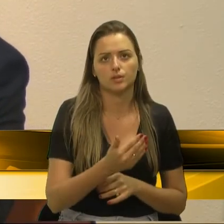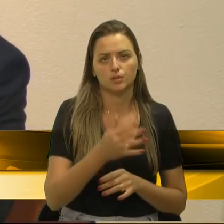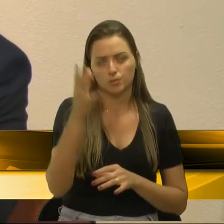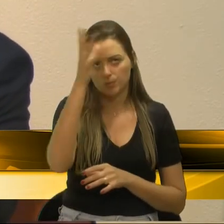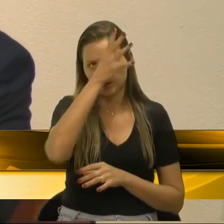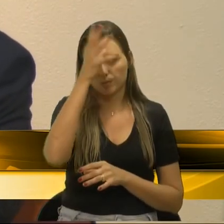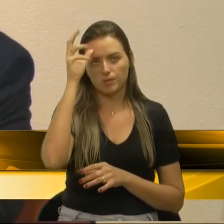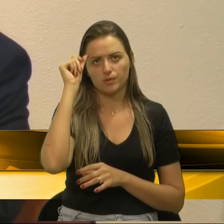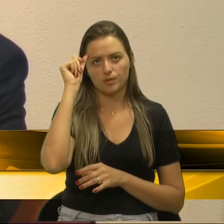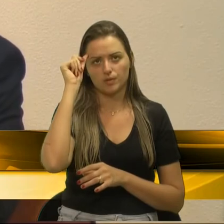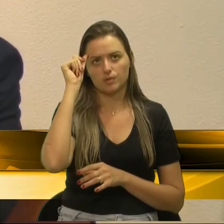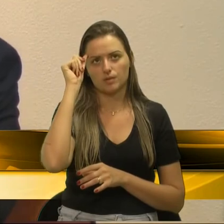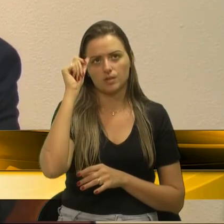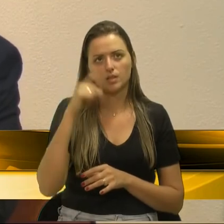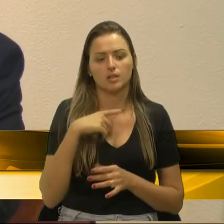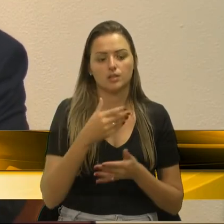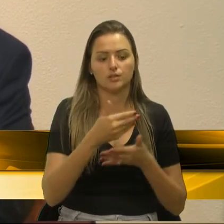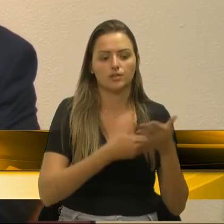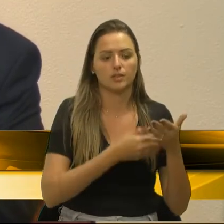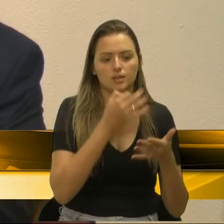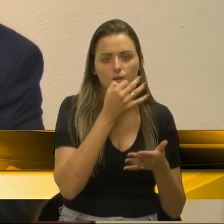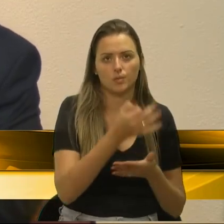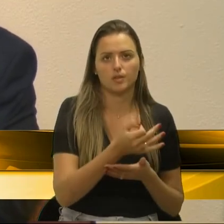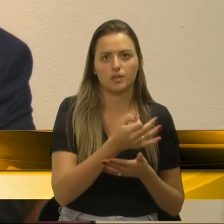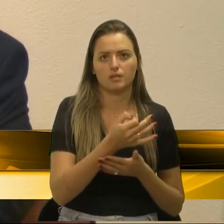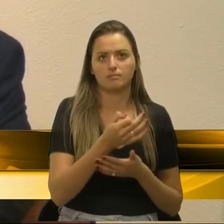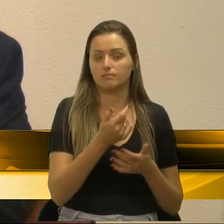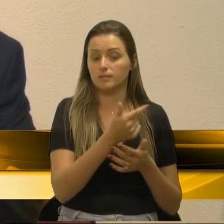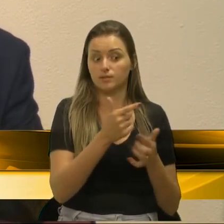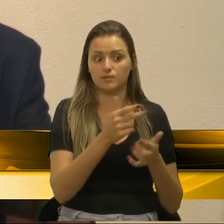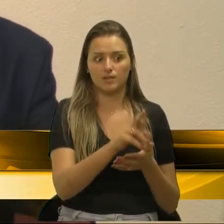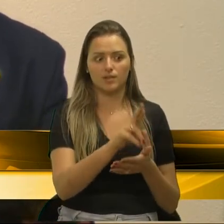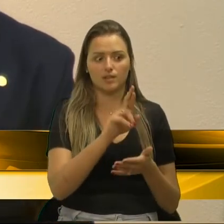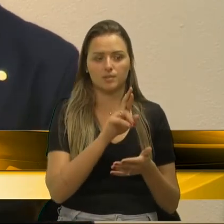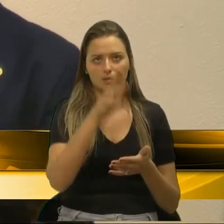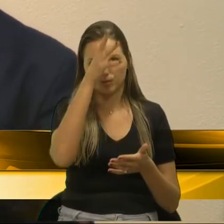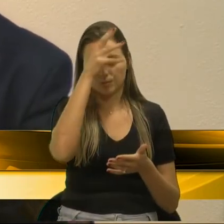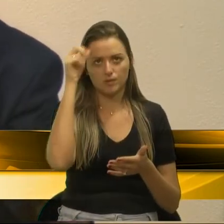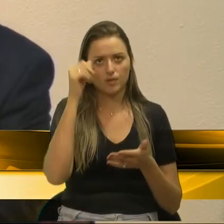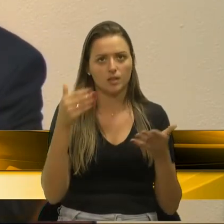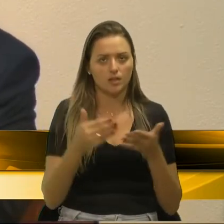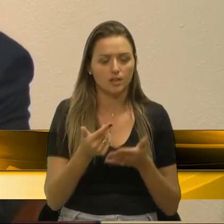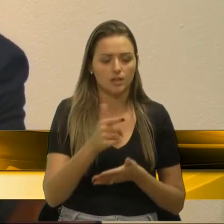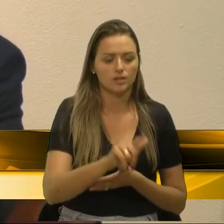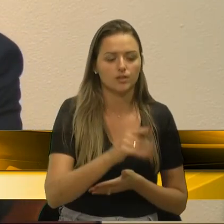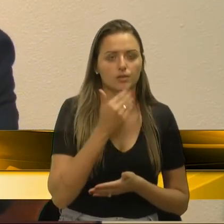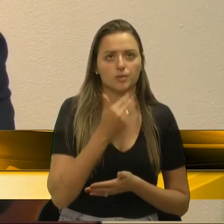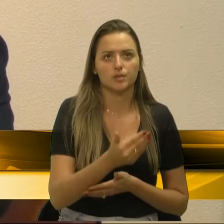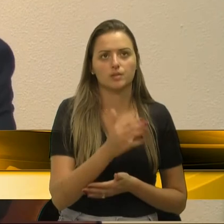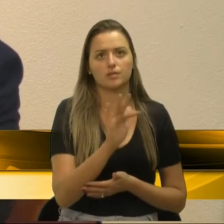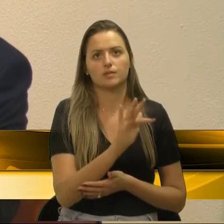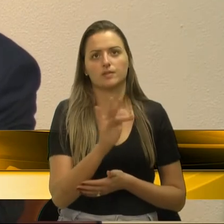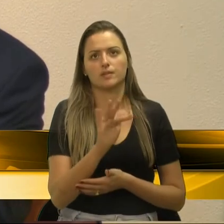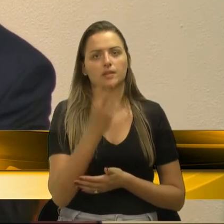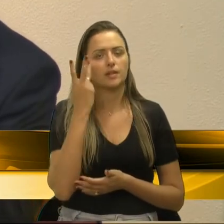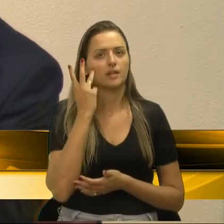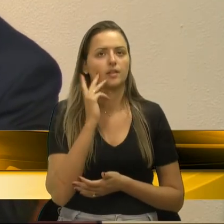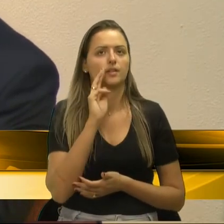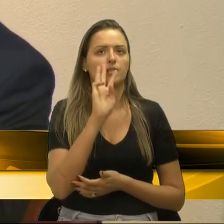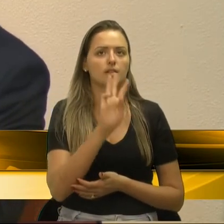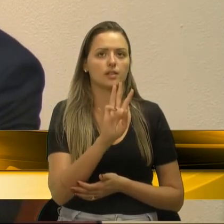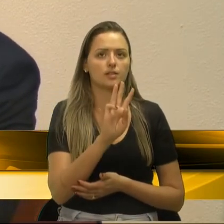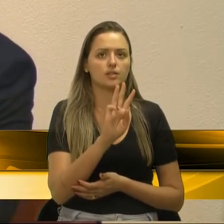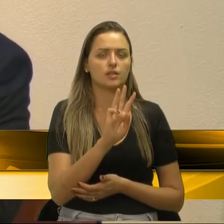município desse o seu parecer. O município não deu. Esse ano nós fizemos um novo pedido. Em fevereiro, em 3 dias,